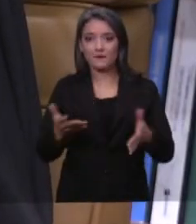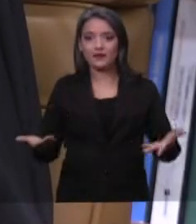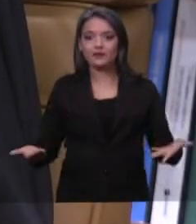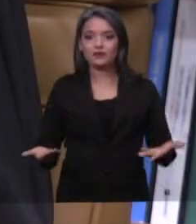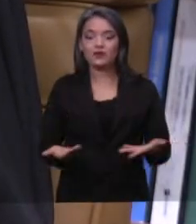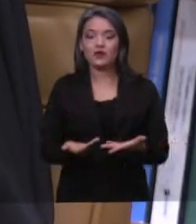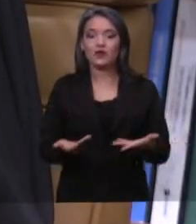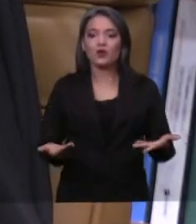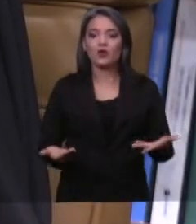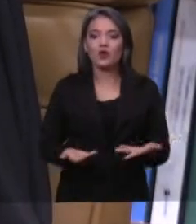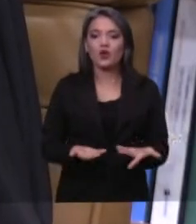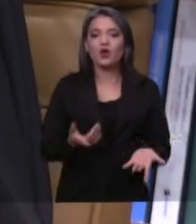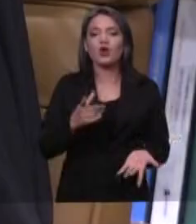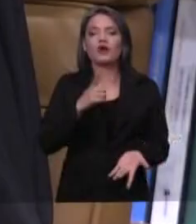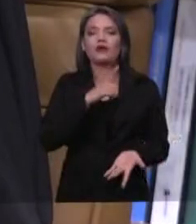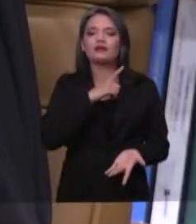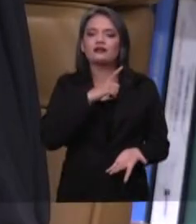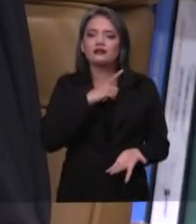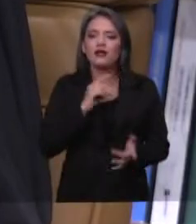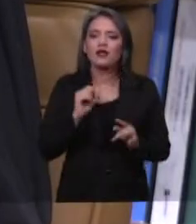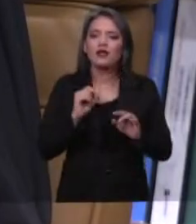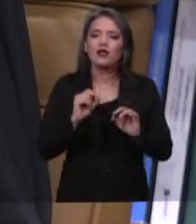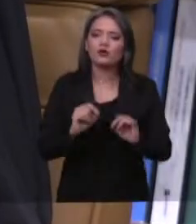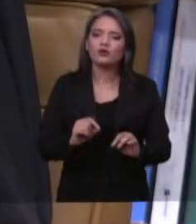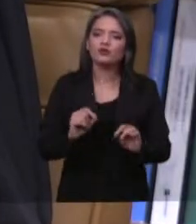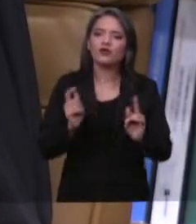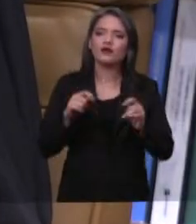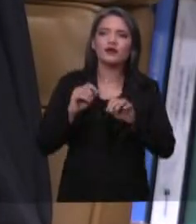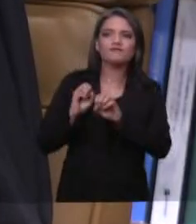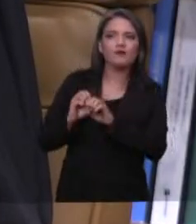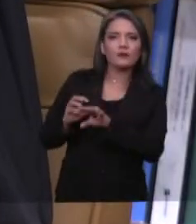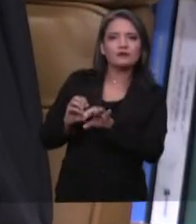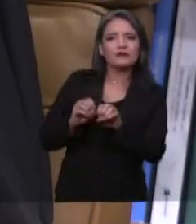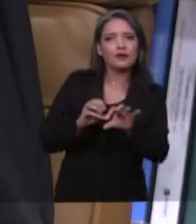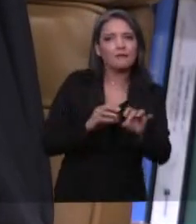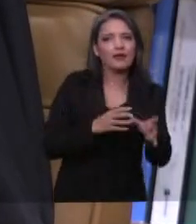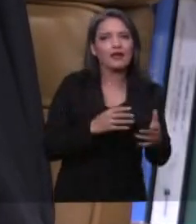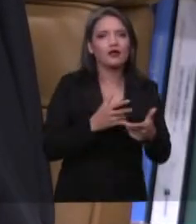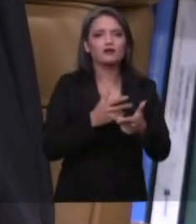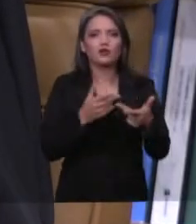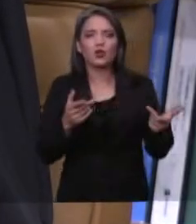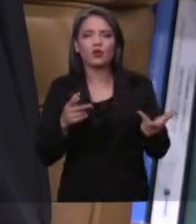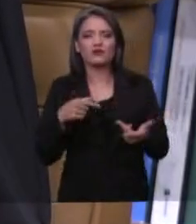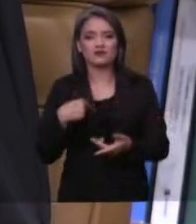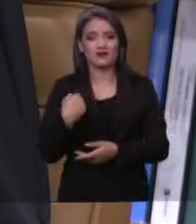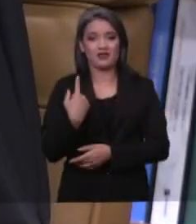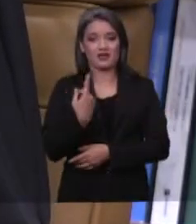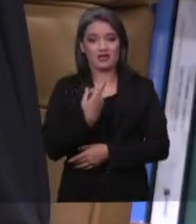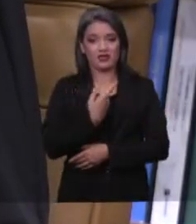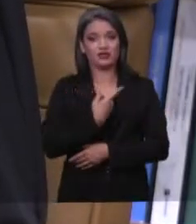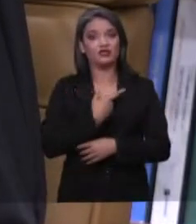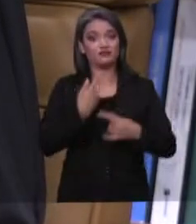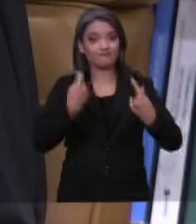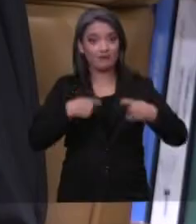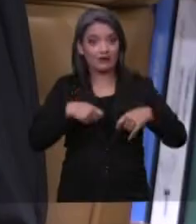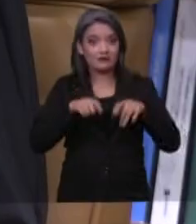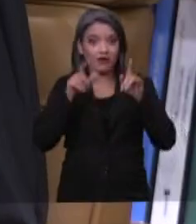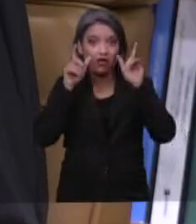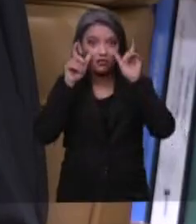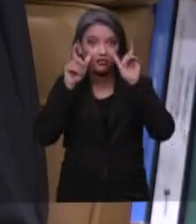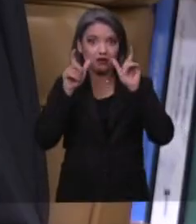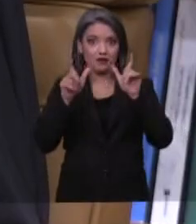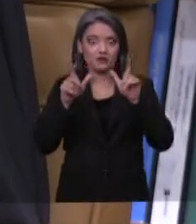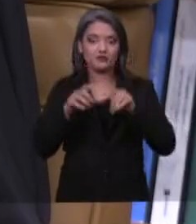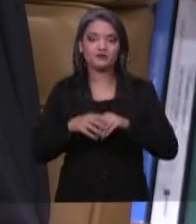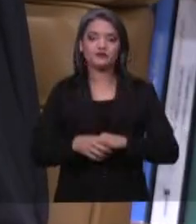diria, didático e civilizatório que nós não devemos deixar de lado. Porque